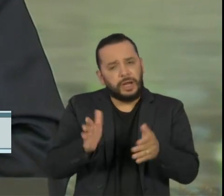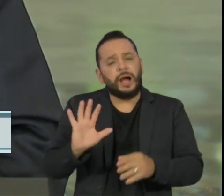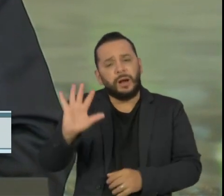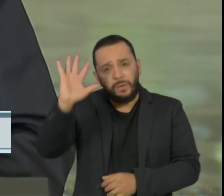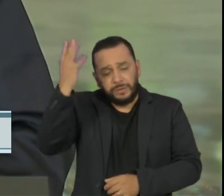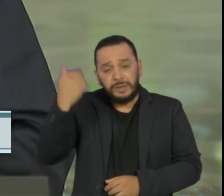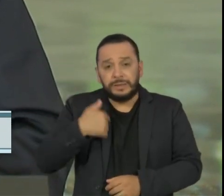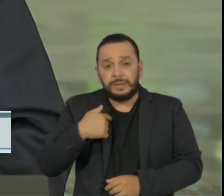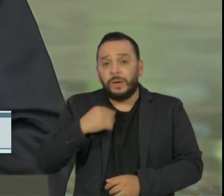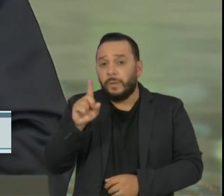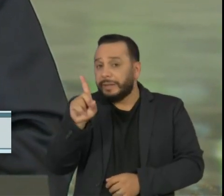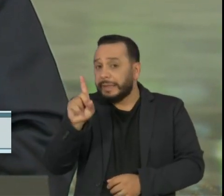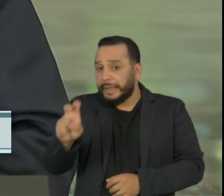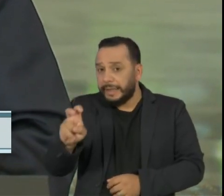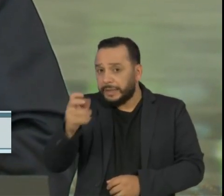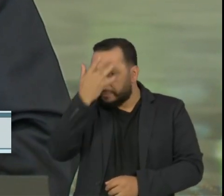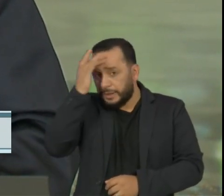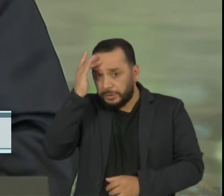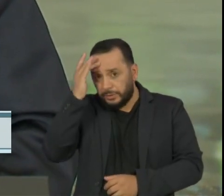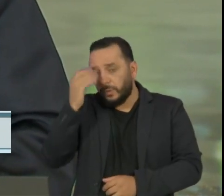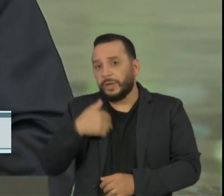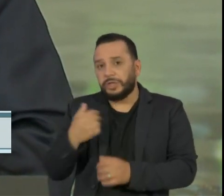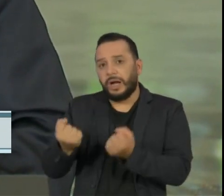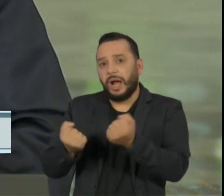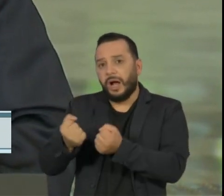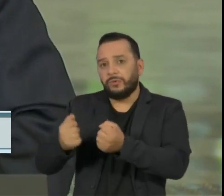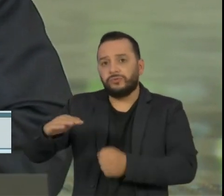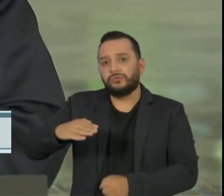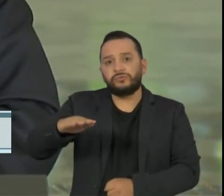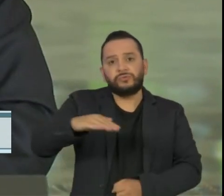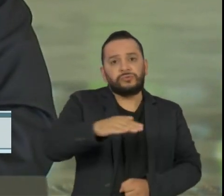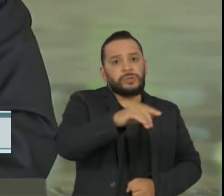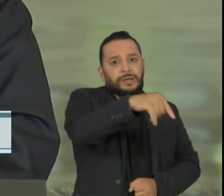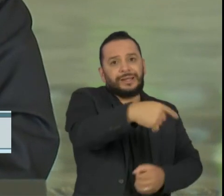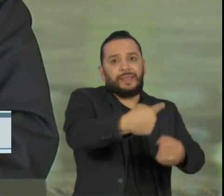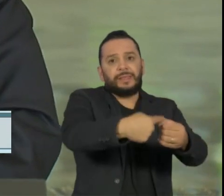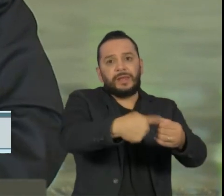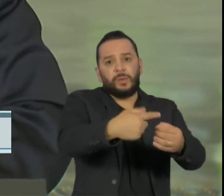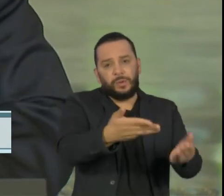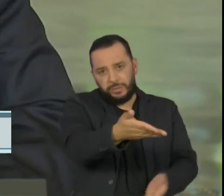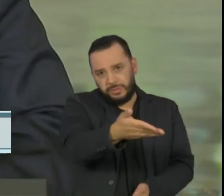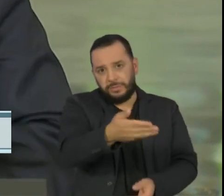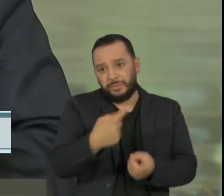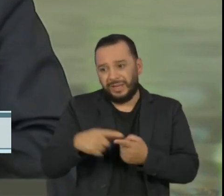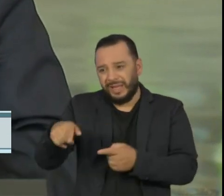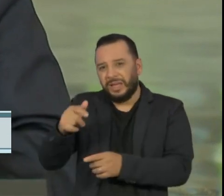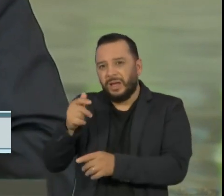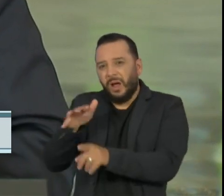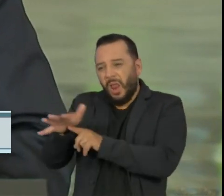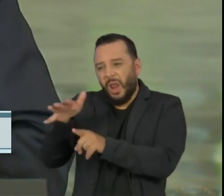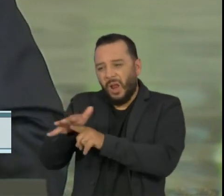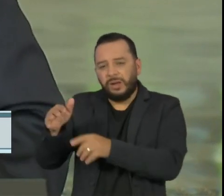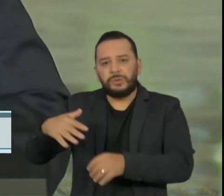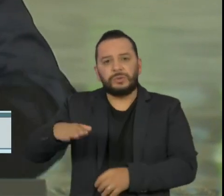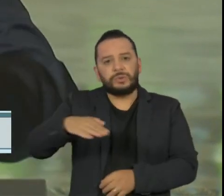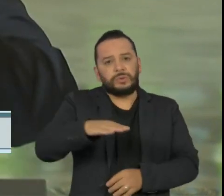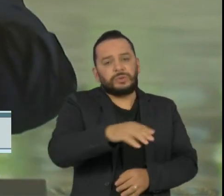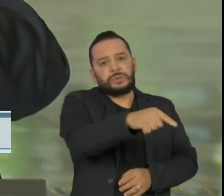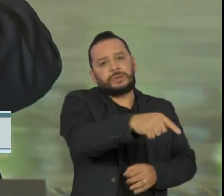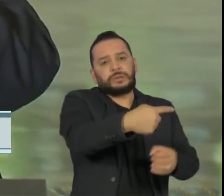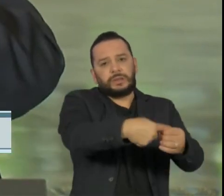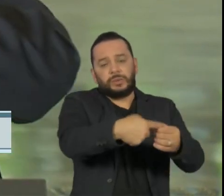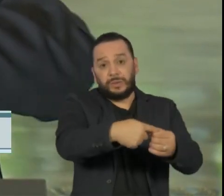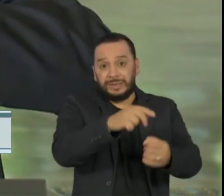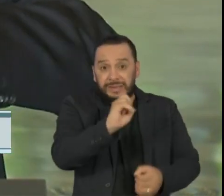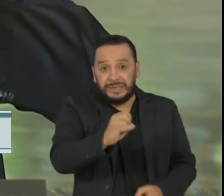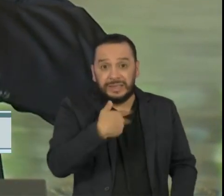pacientes para a área do interior. Hoje, esse está estabilizado. Se algumas das regiões que